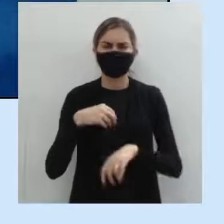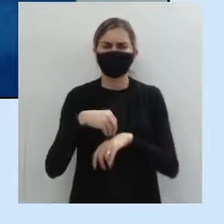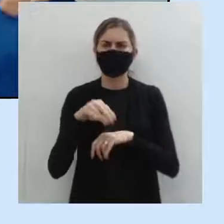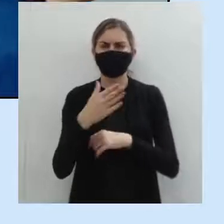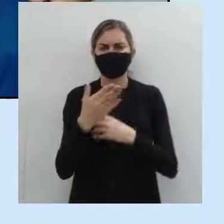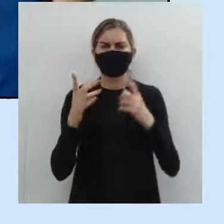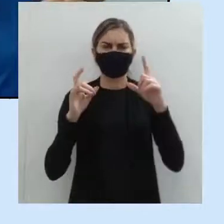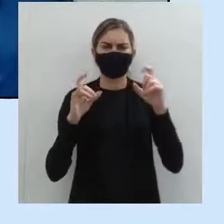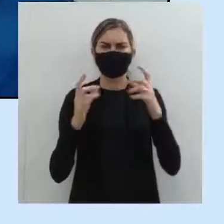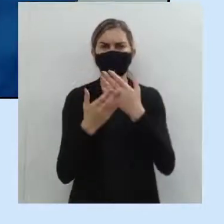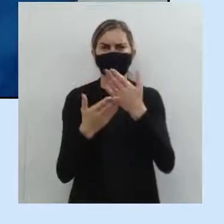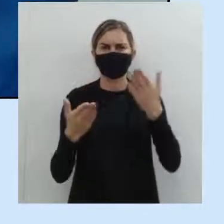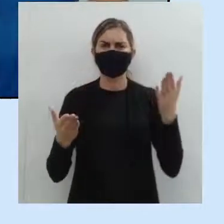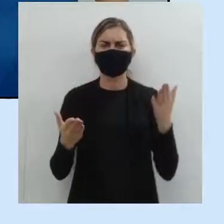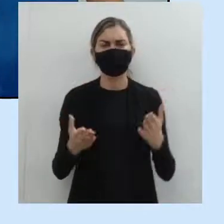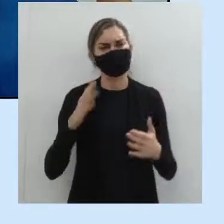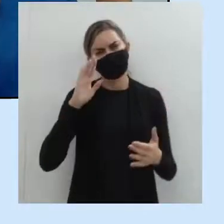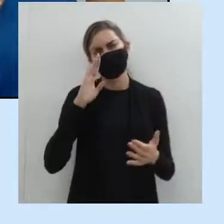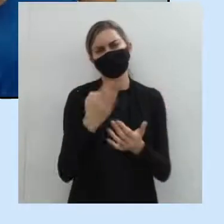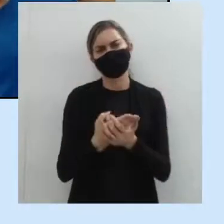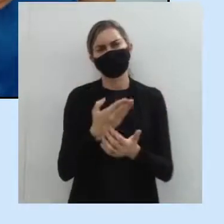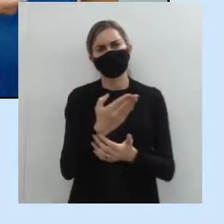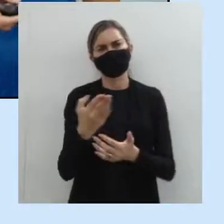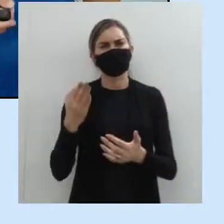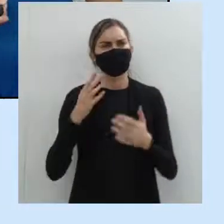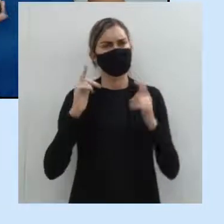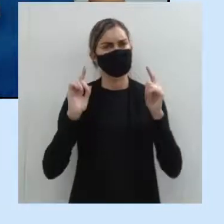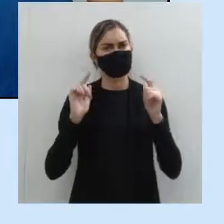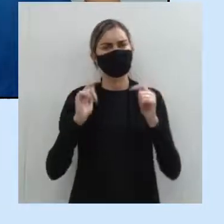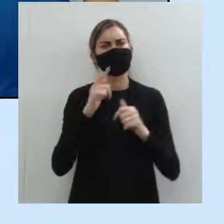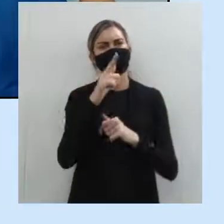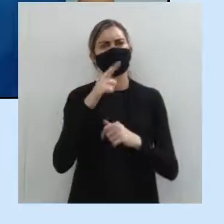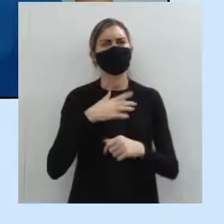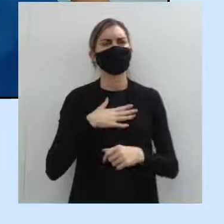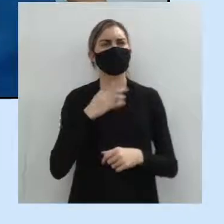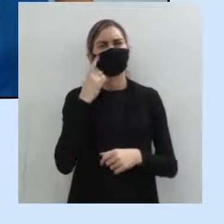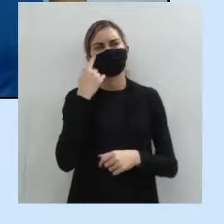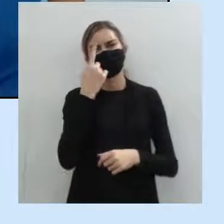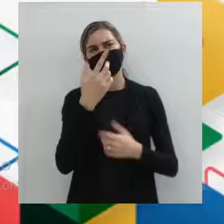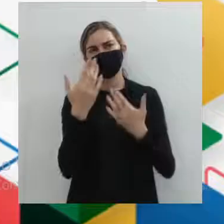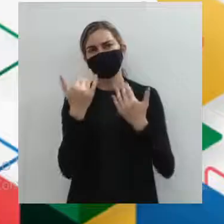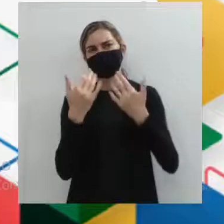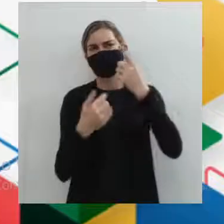umas imagens bacanas que eu acredito que vocês vão curtir bastante. Olha só esse